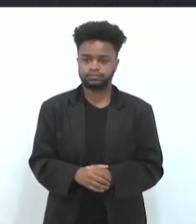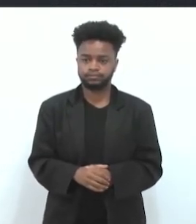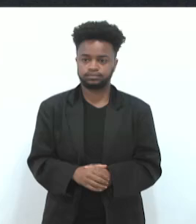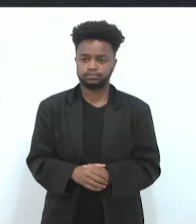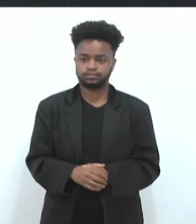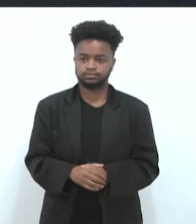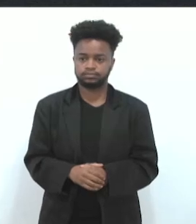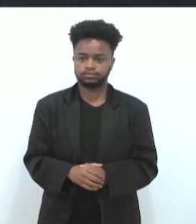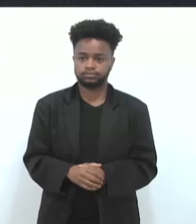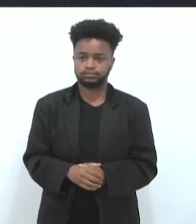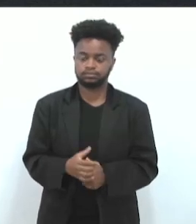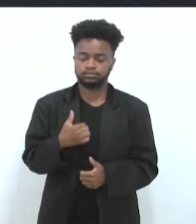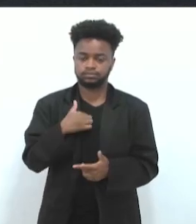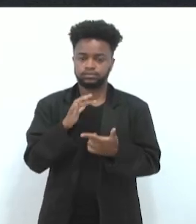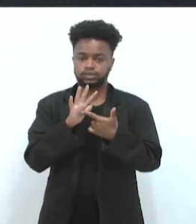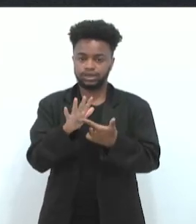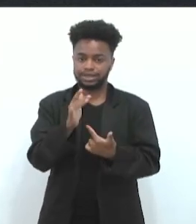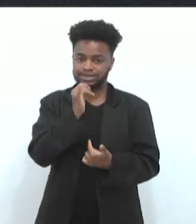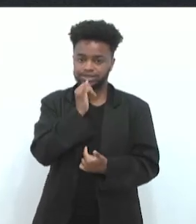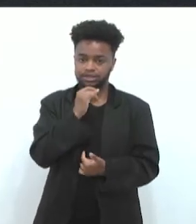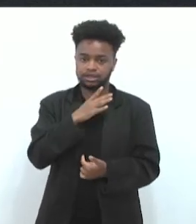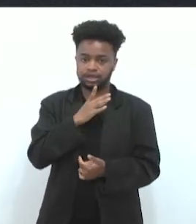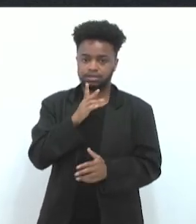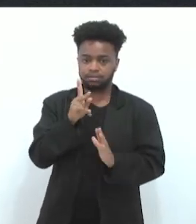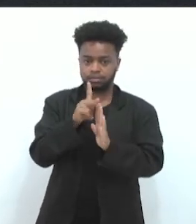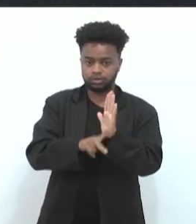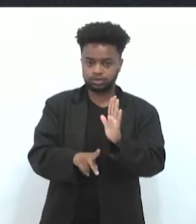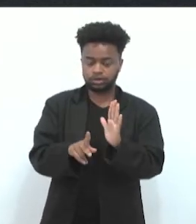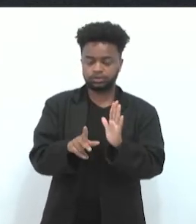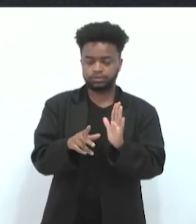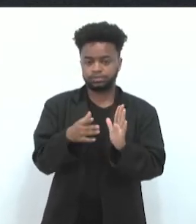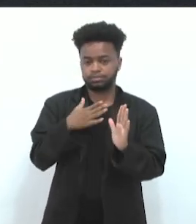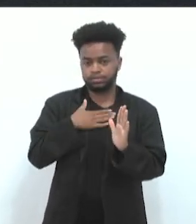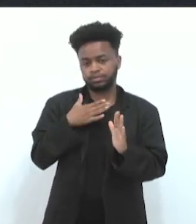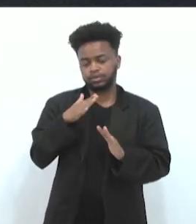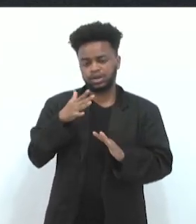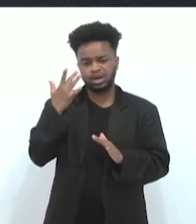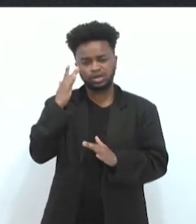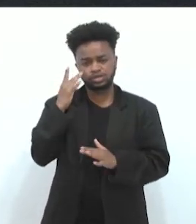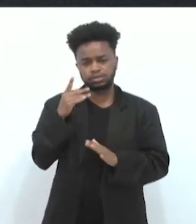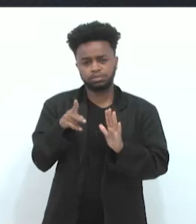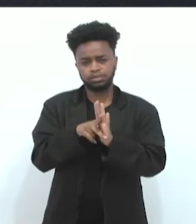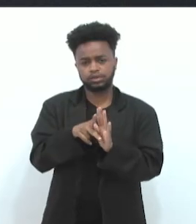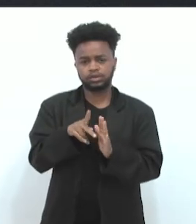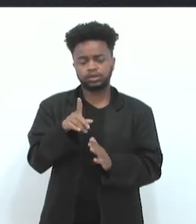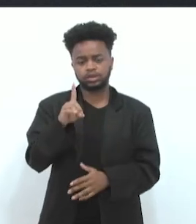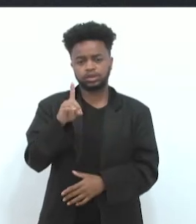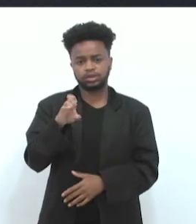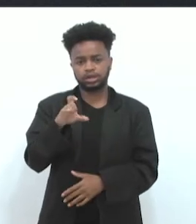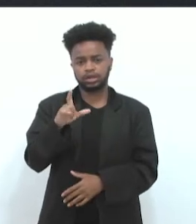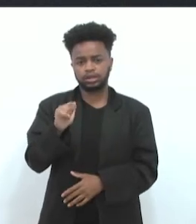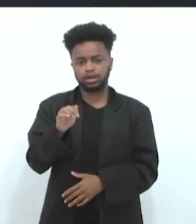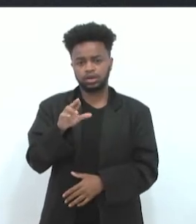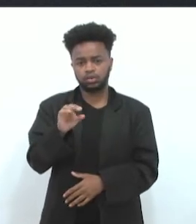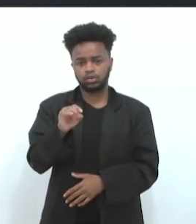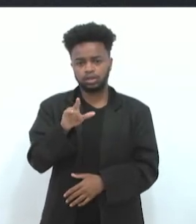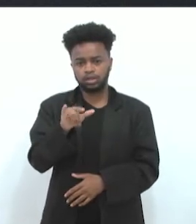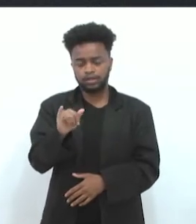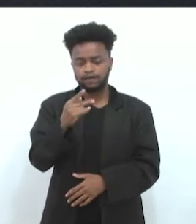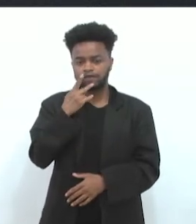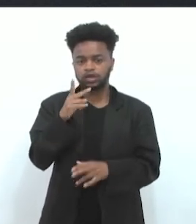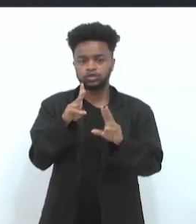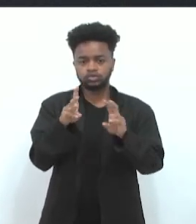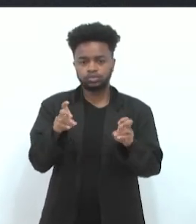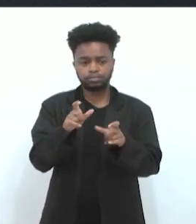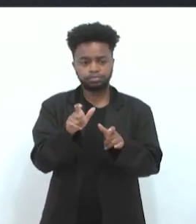Presidente. Eu dou um exemplo de um projeto de minha autoria. Tem outro tramitando também, salvo engano, do deputado Delaroli, que fala sobre a questão do entregador. E aí